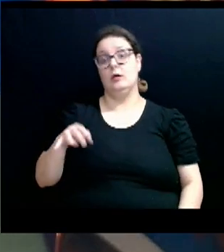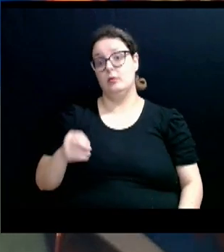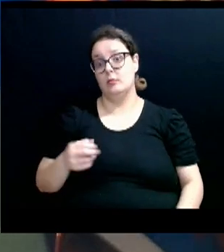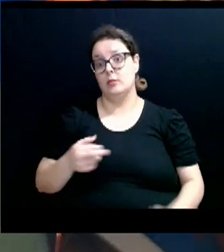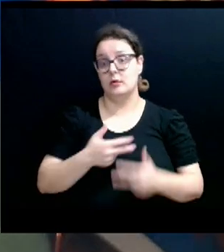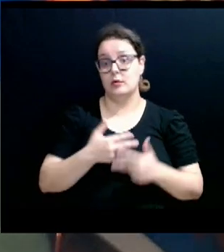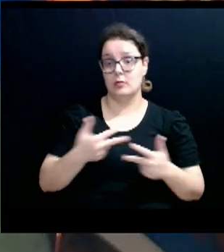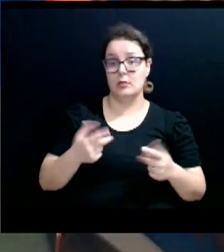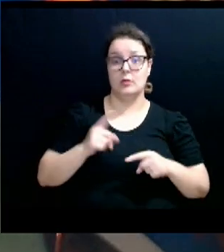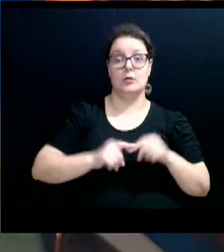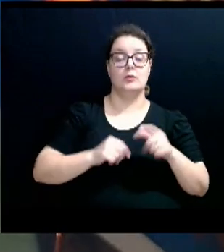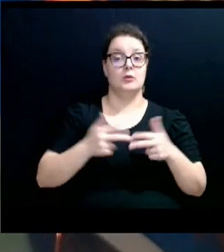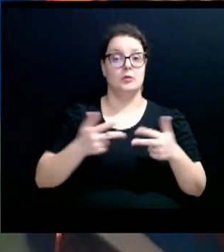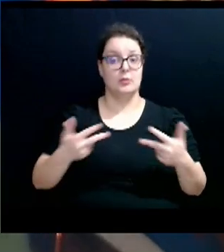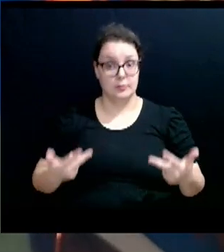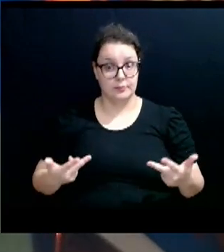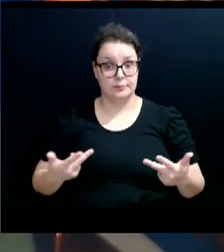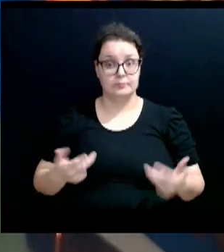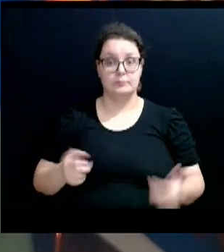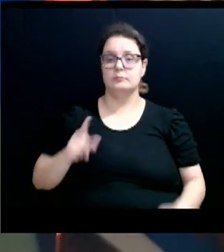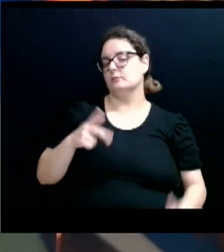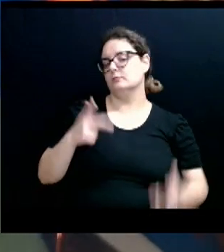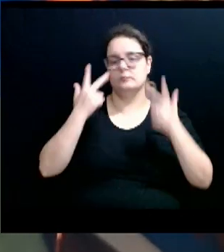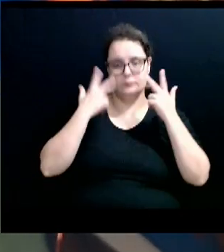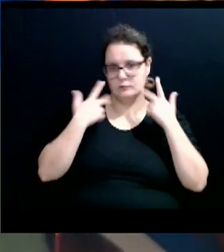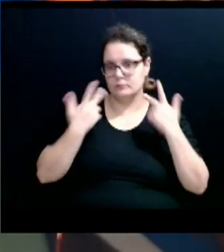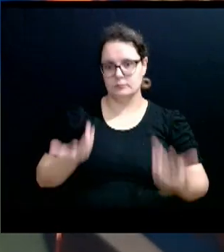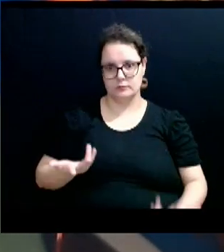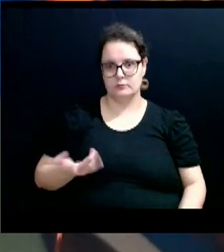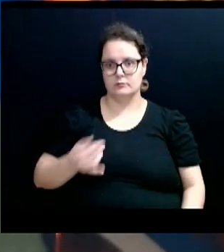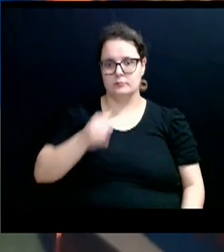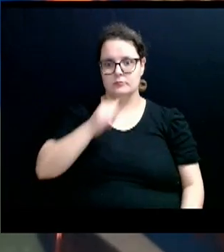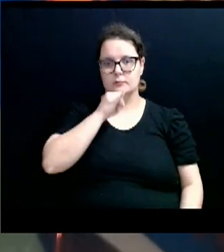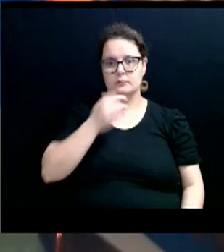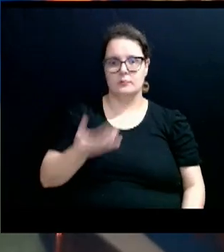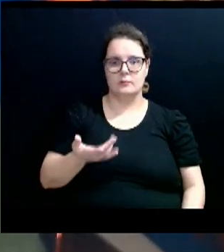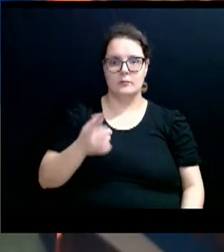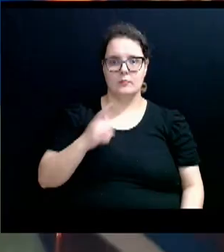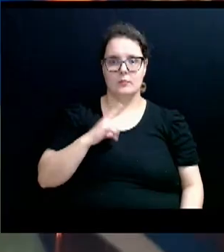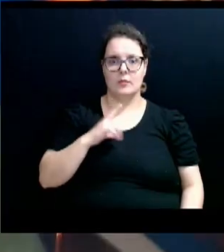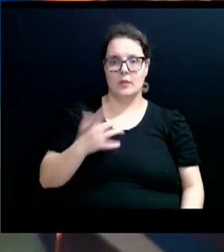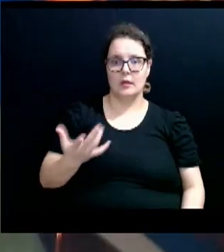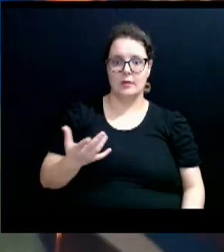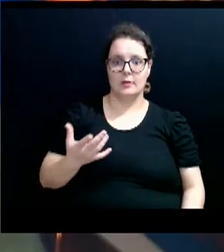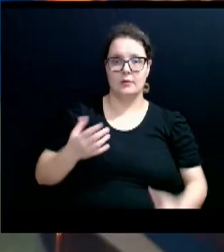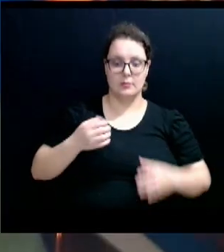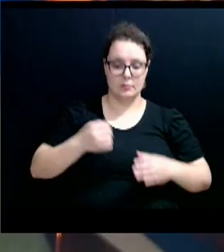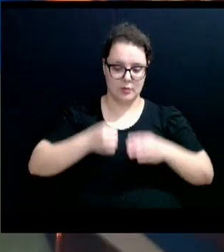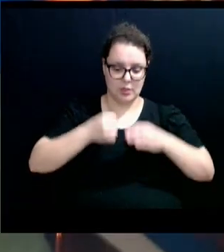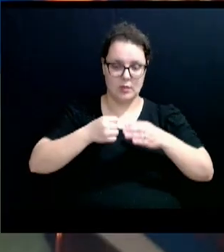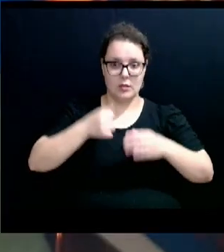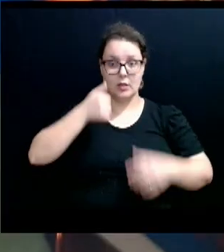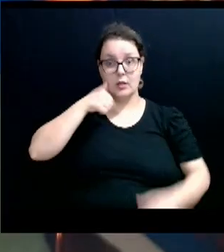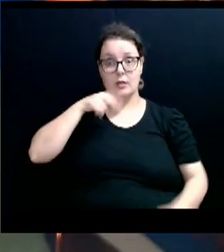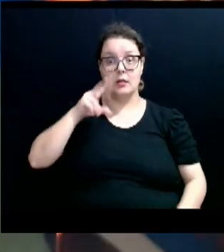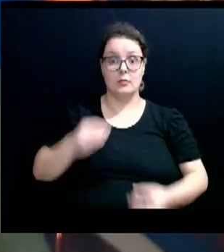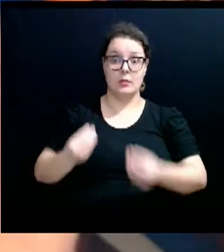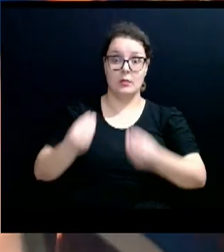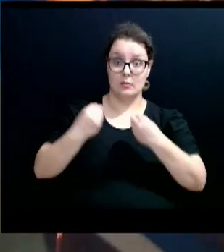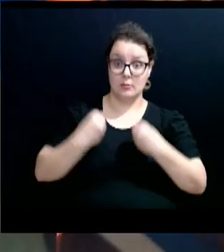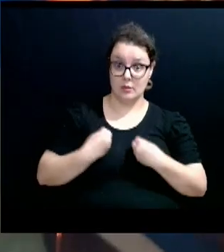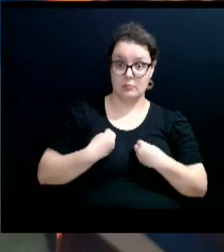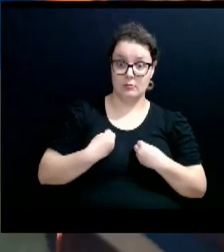objetos, né? Mas é normal você, por exemplo, eu tinha uma caneca que a minha avó tinha me dado, que era a